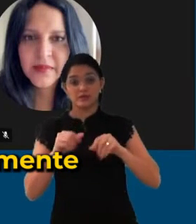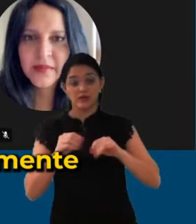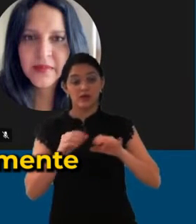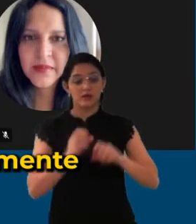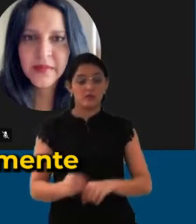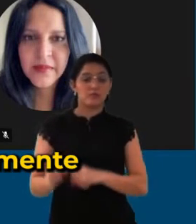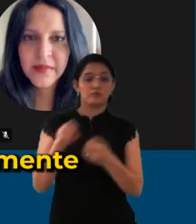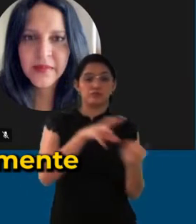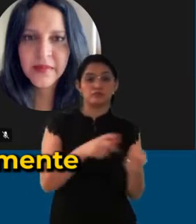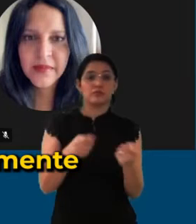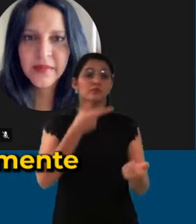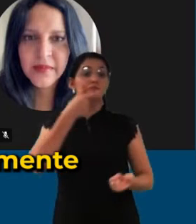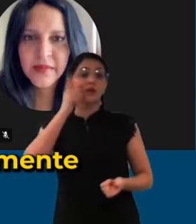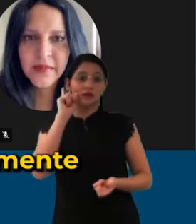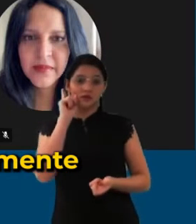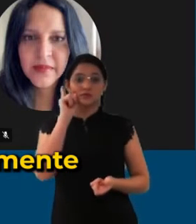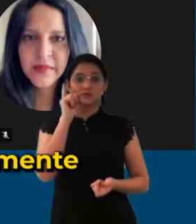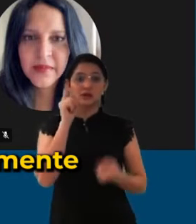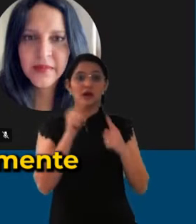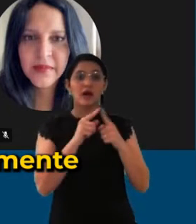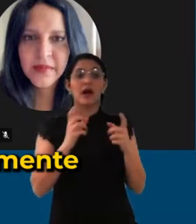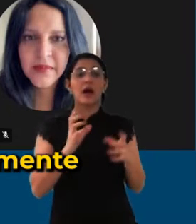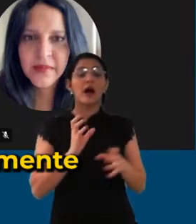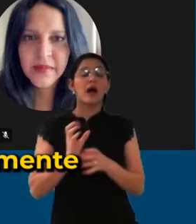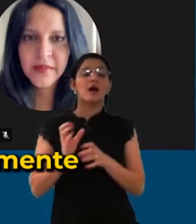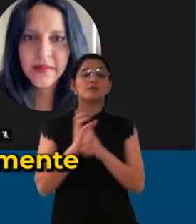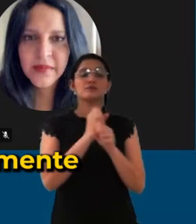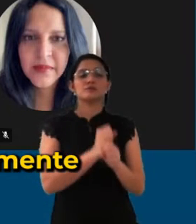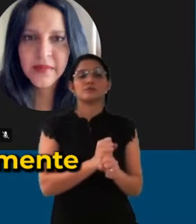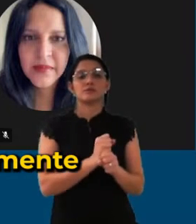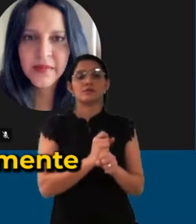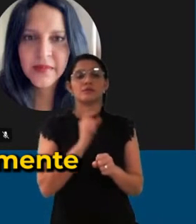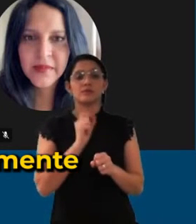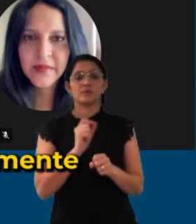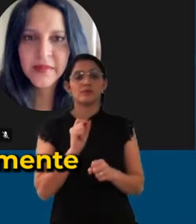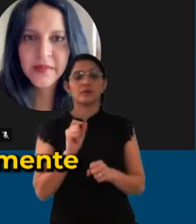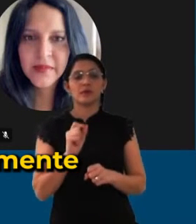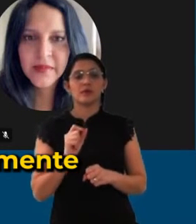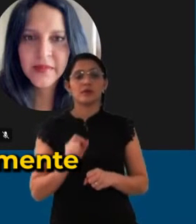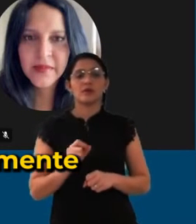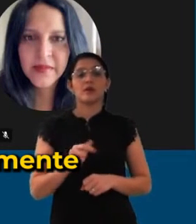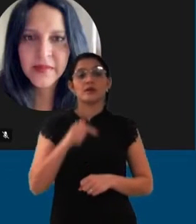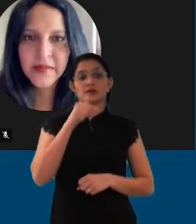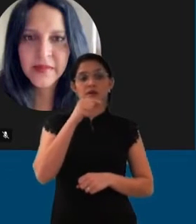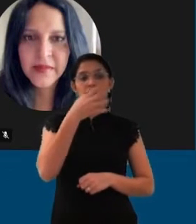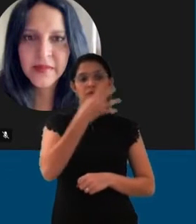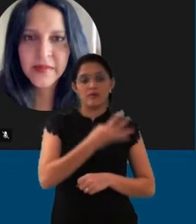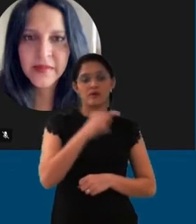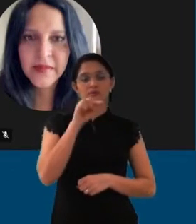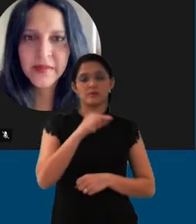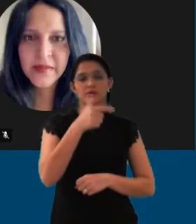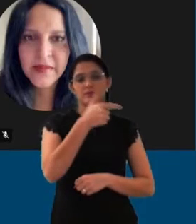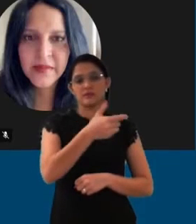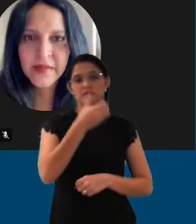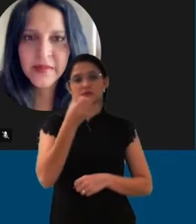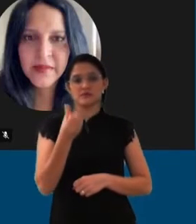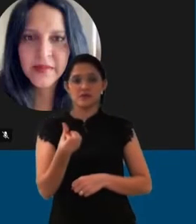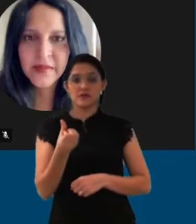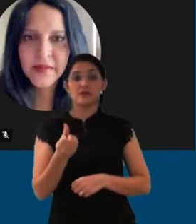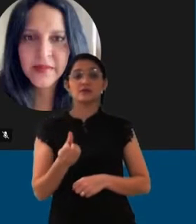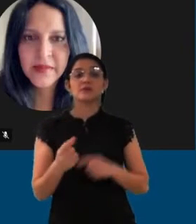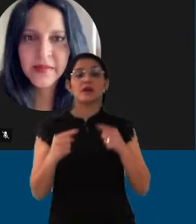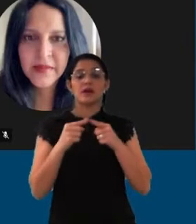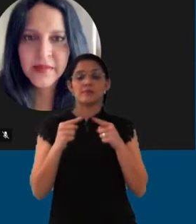aí adicionou-se 7,64 hectares, dos quais somente 4,26 foi a